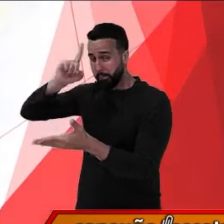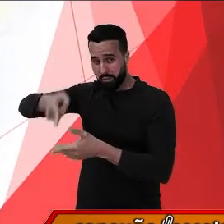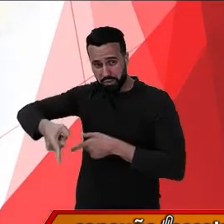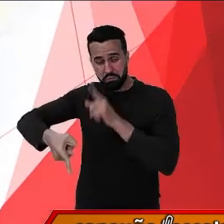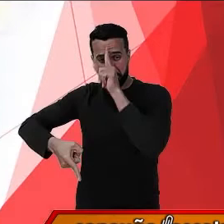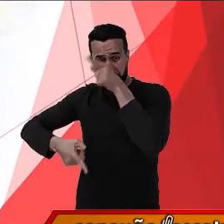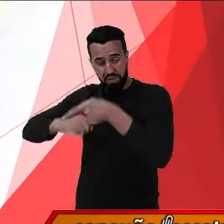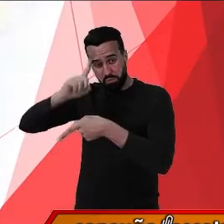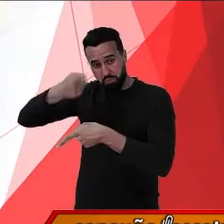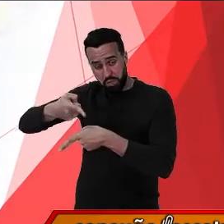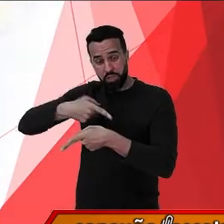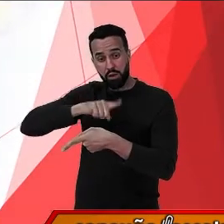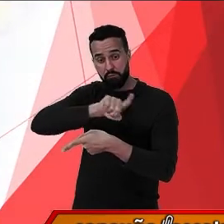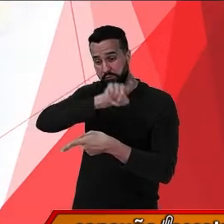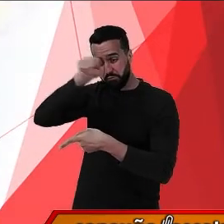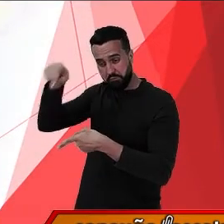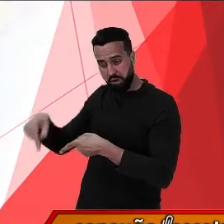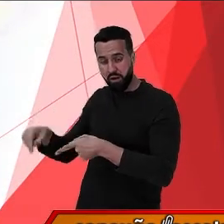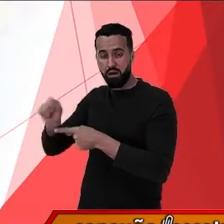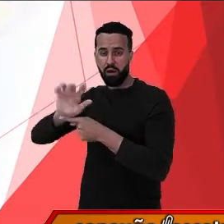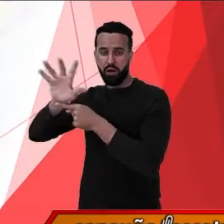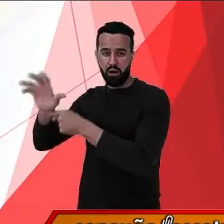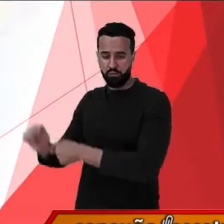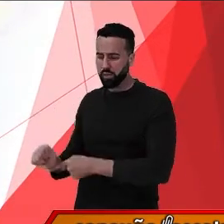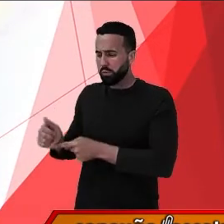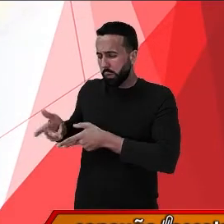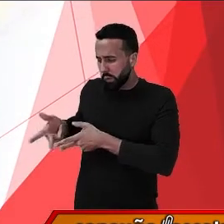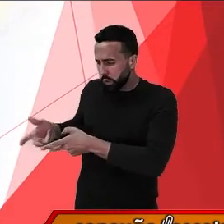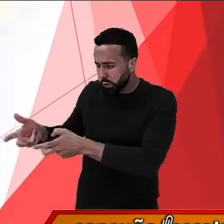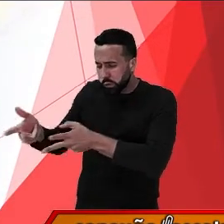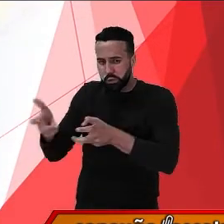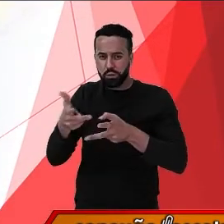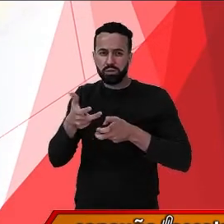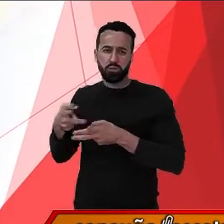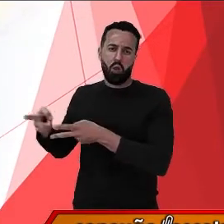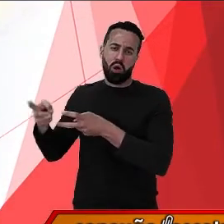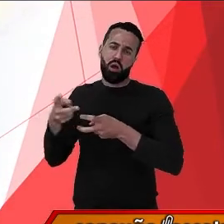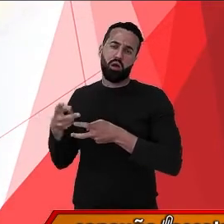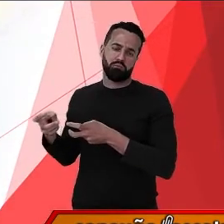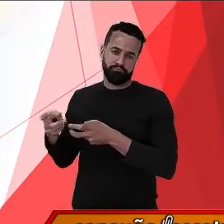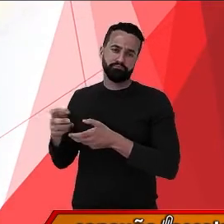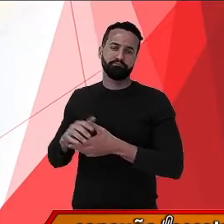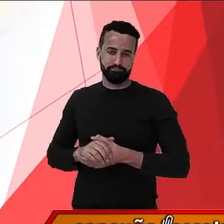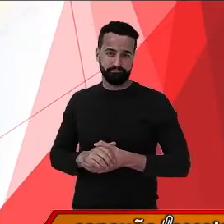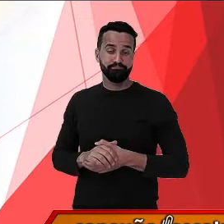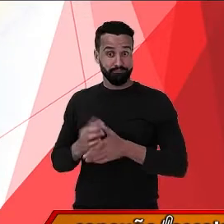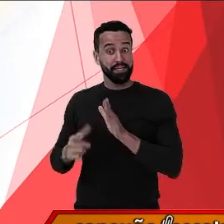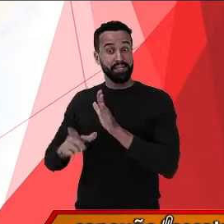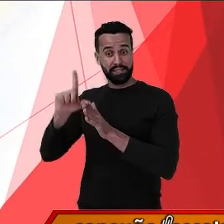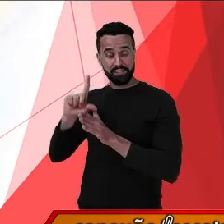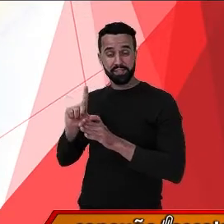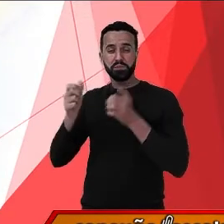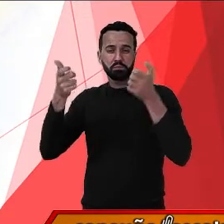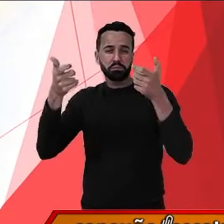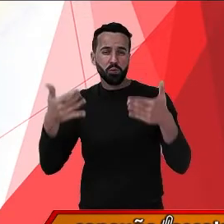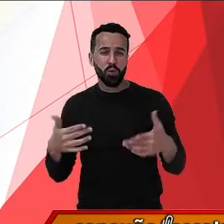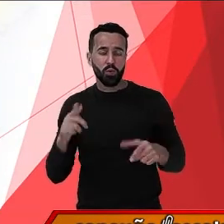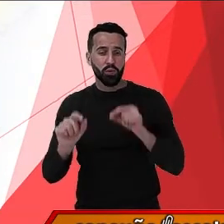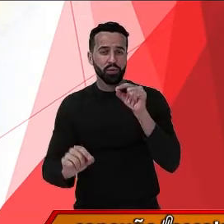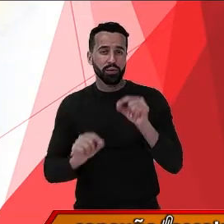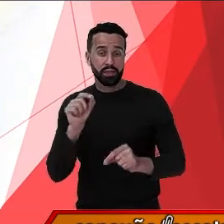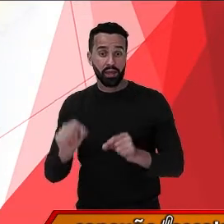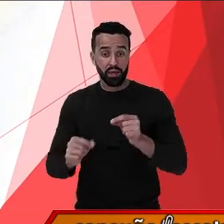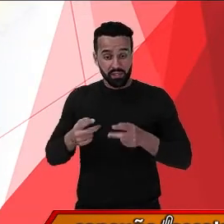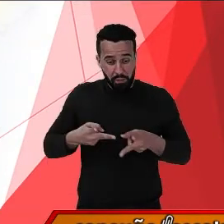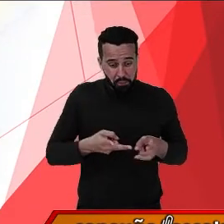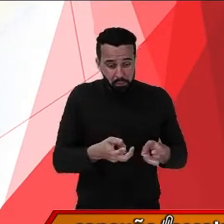no território africano para explorar os seus recursos naturais. Como falamos anteriormente, algo próximo de